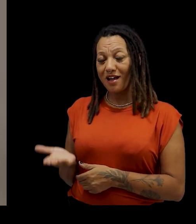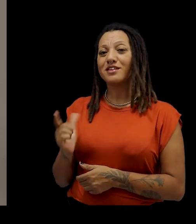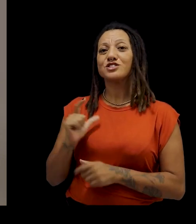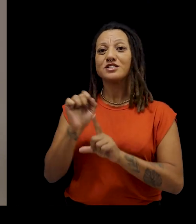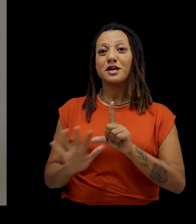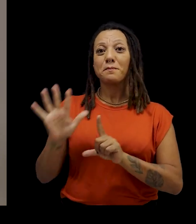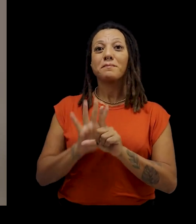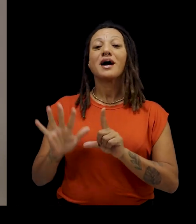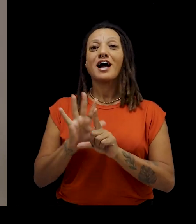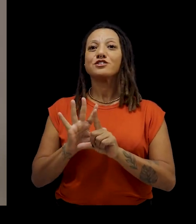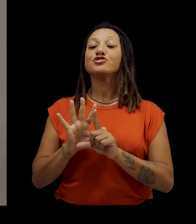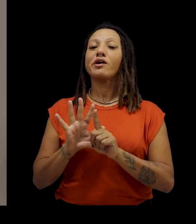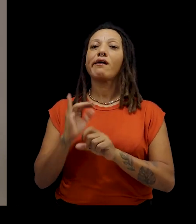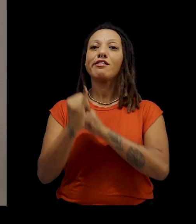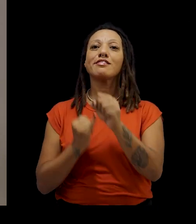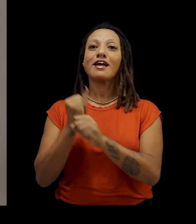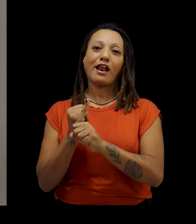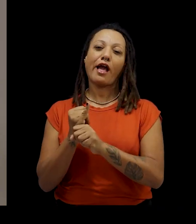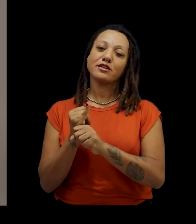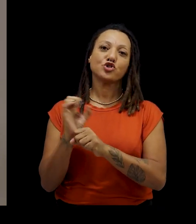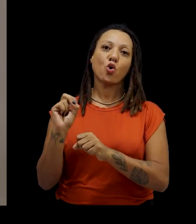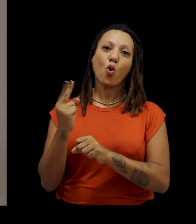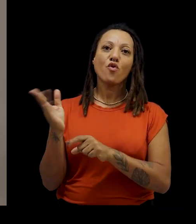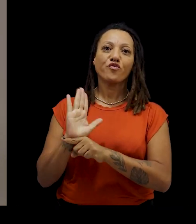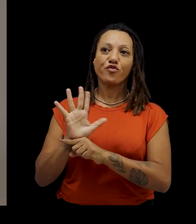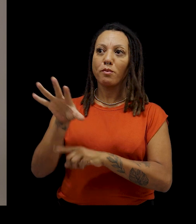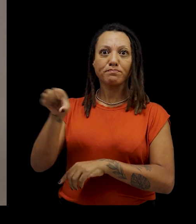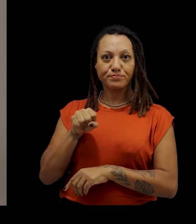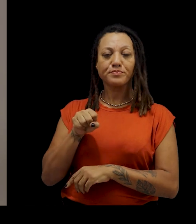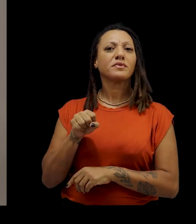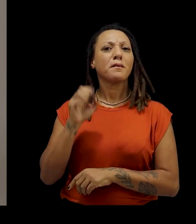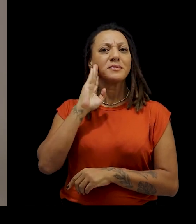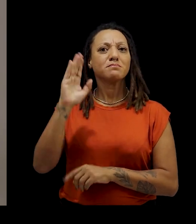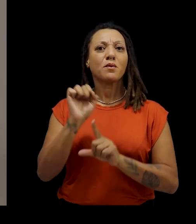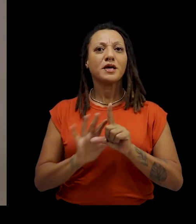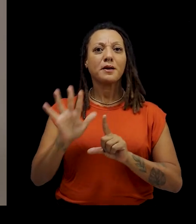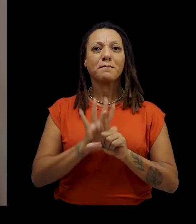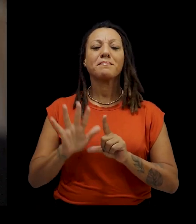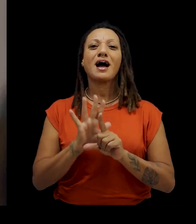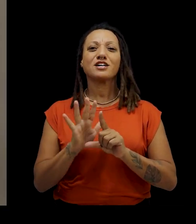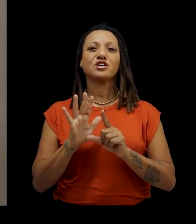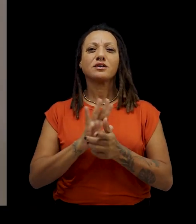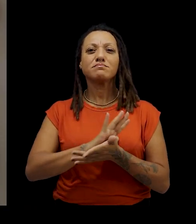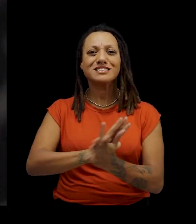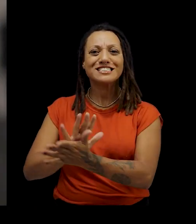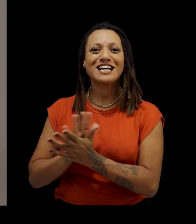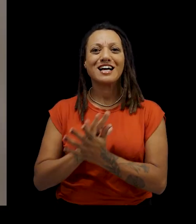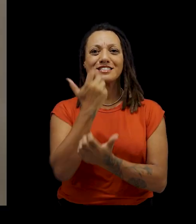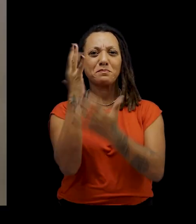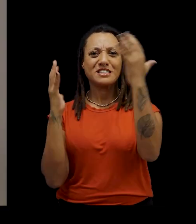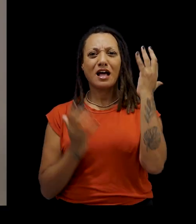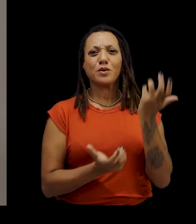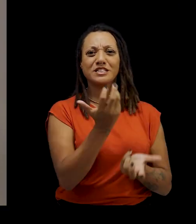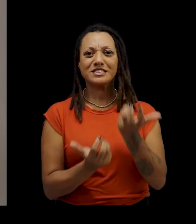com imagens apropriadas da internet ou de filmes, em especial imagens em que aparecem desastres ambientais,